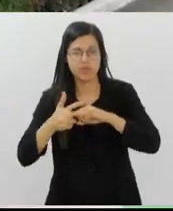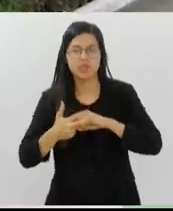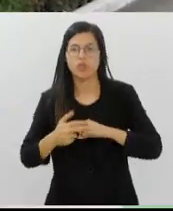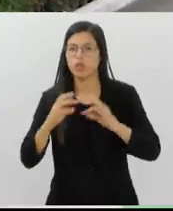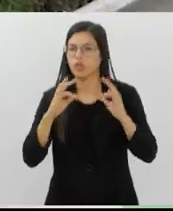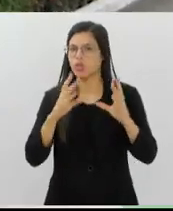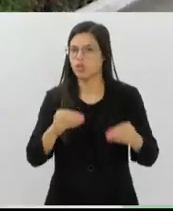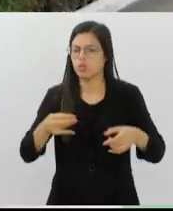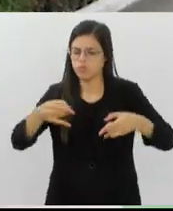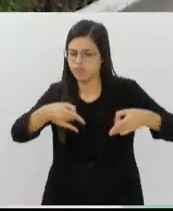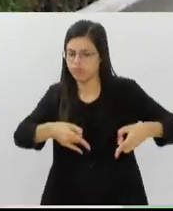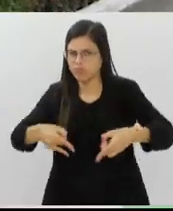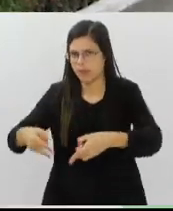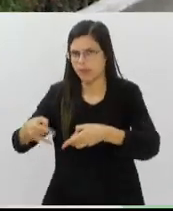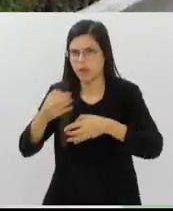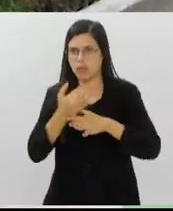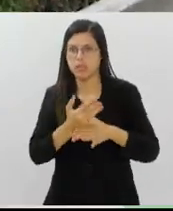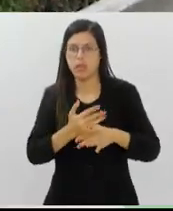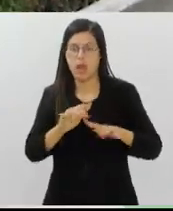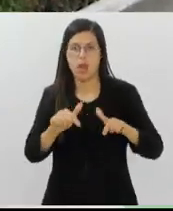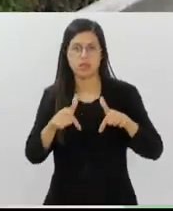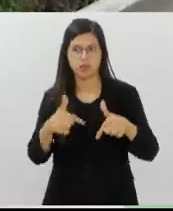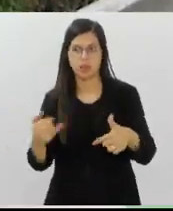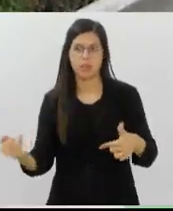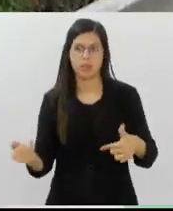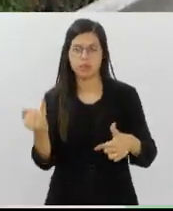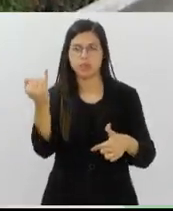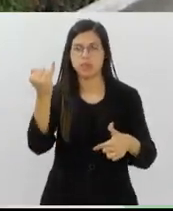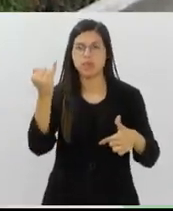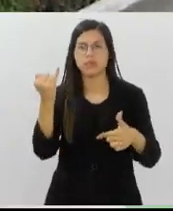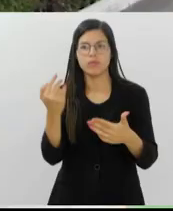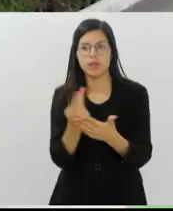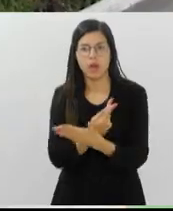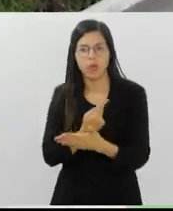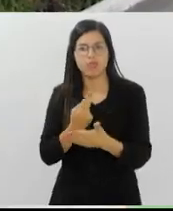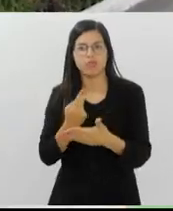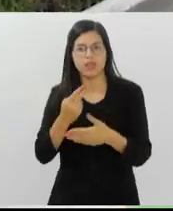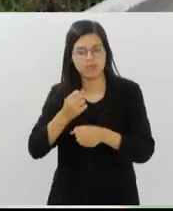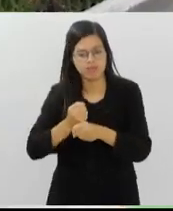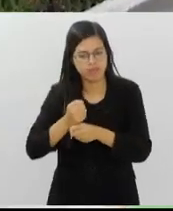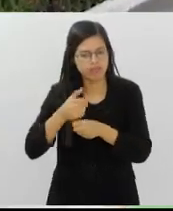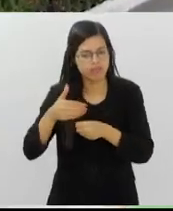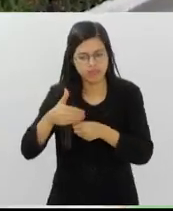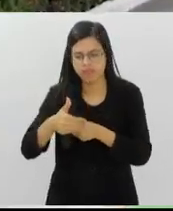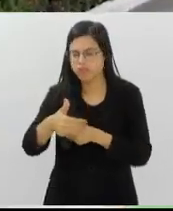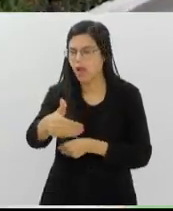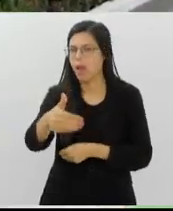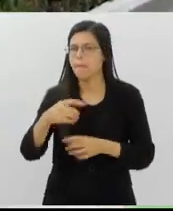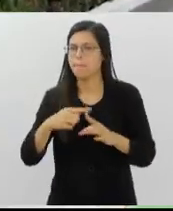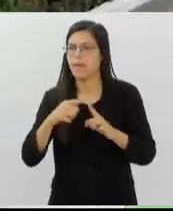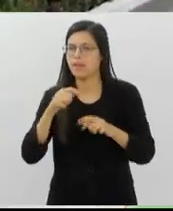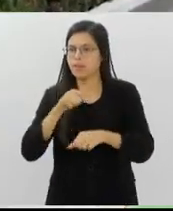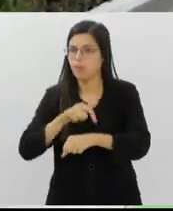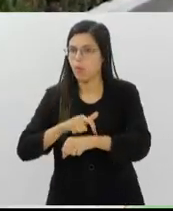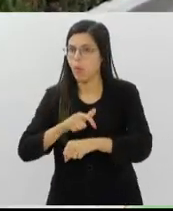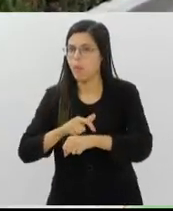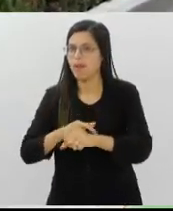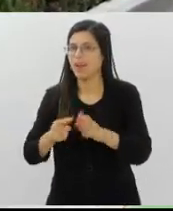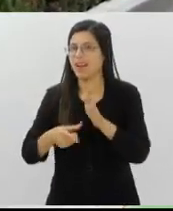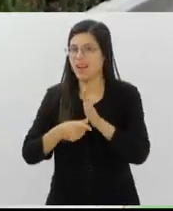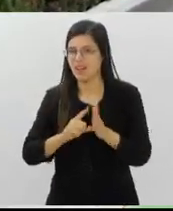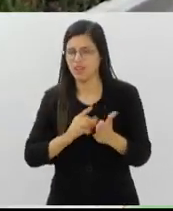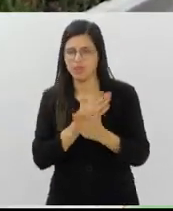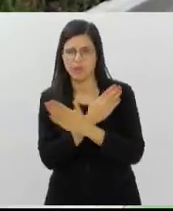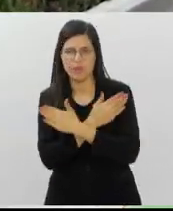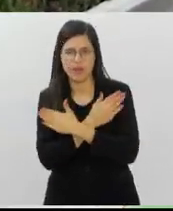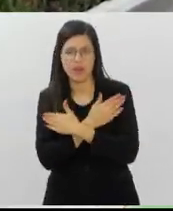da cidade. Essa é uma ação muito importante que acontece ao longo de todo o ano, mas que é intensificada nesse momento pré-finados